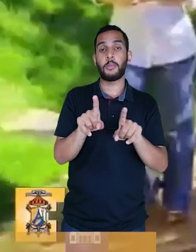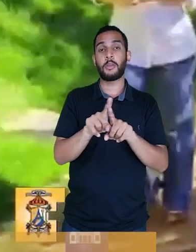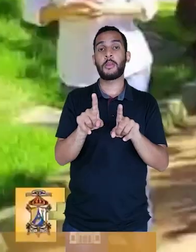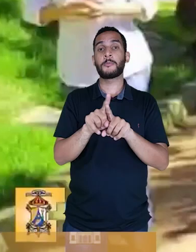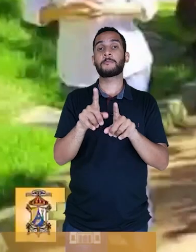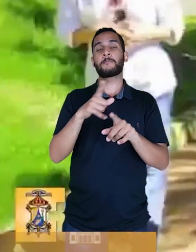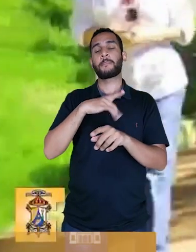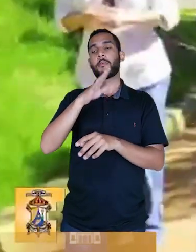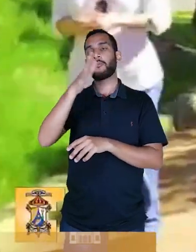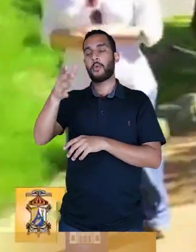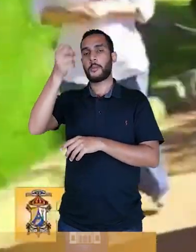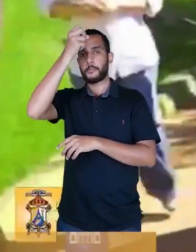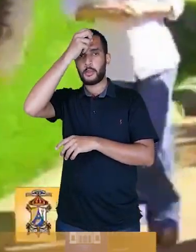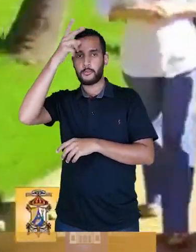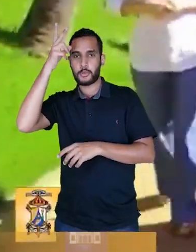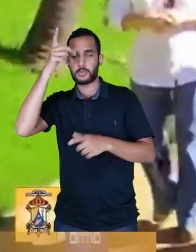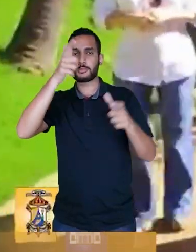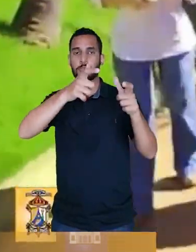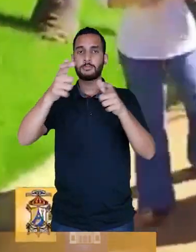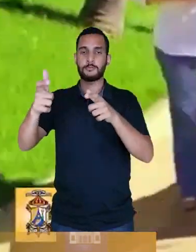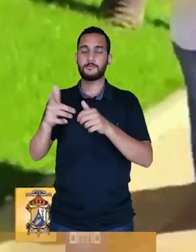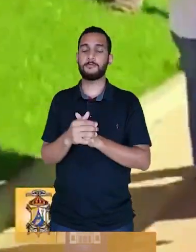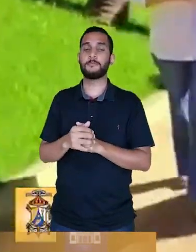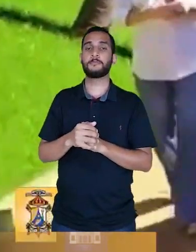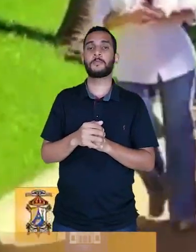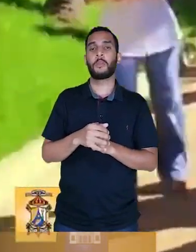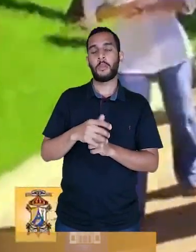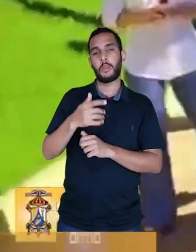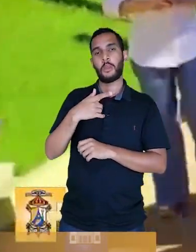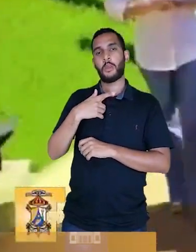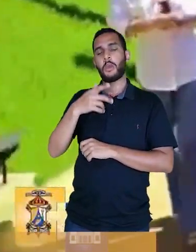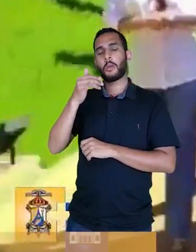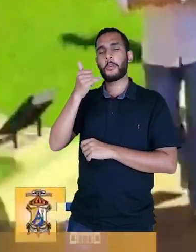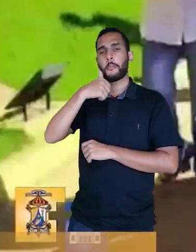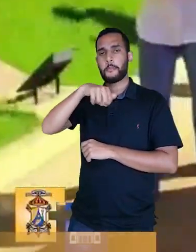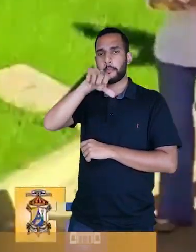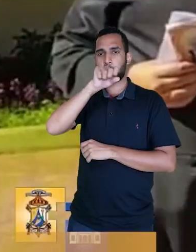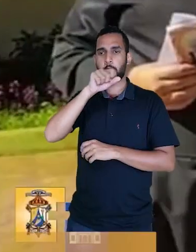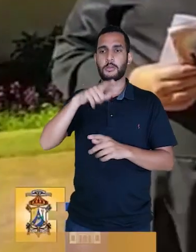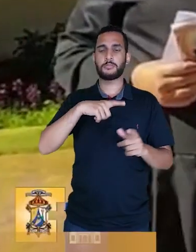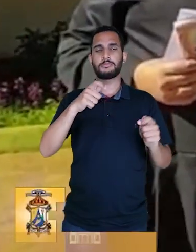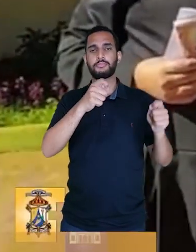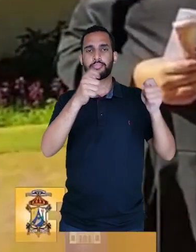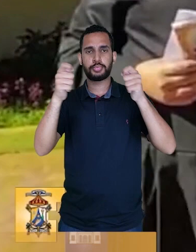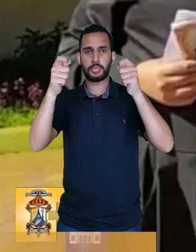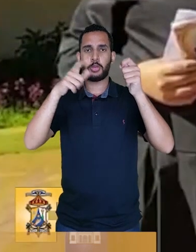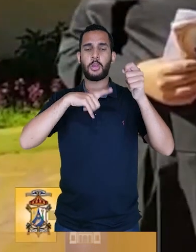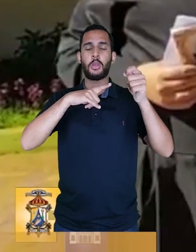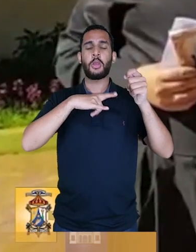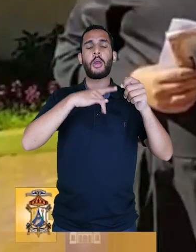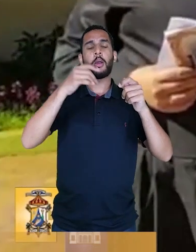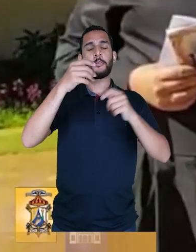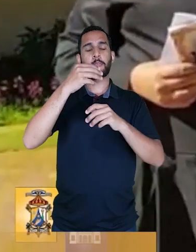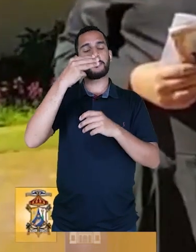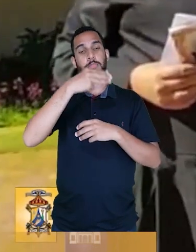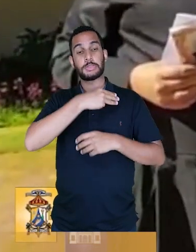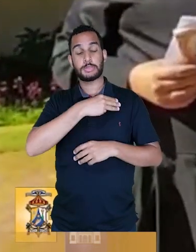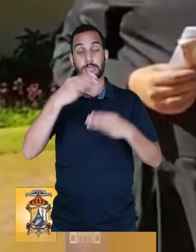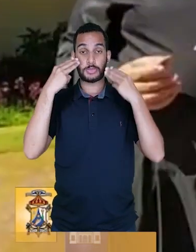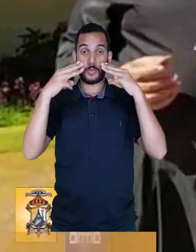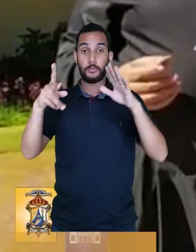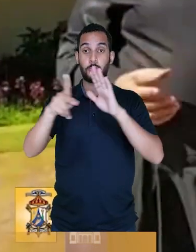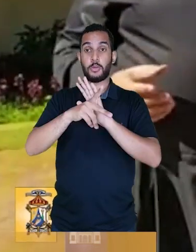Municipal e Prefeitura de Goiânia. Mãe peregrina, cumpre a sua missão, a missão dada pelo Divino Pai